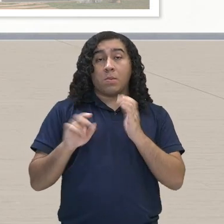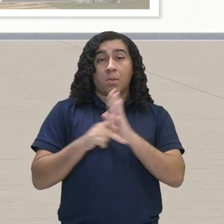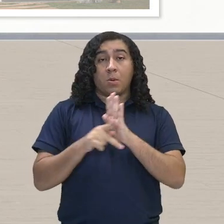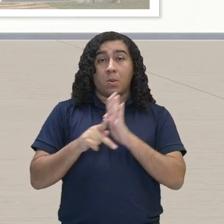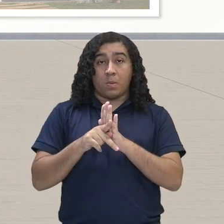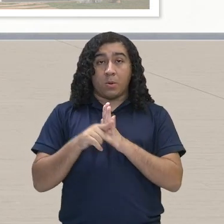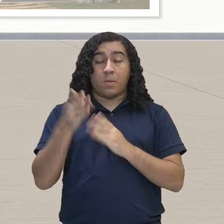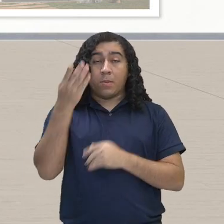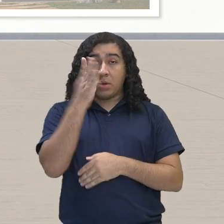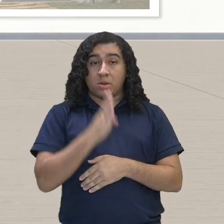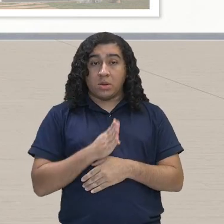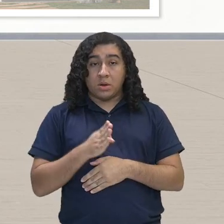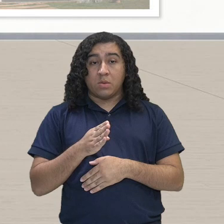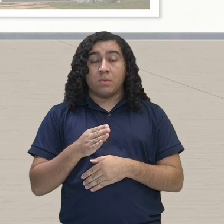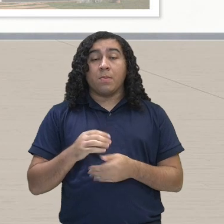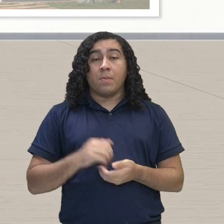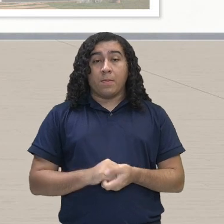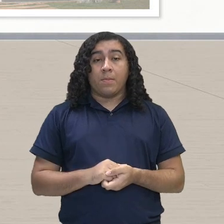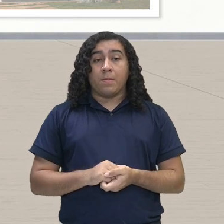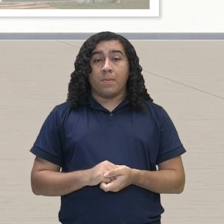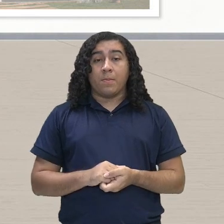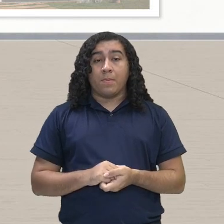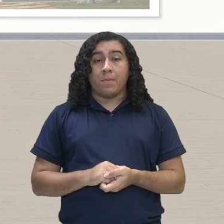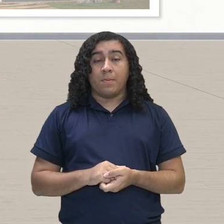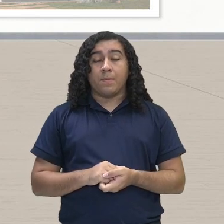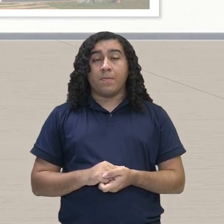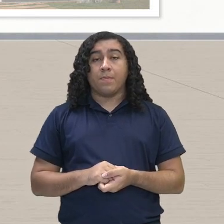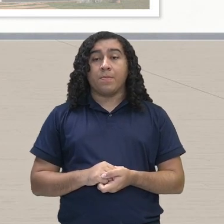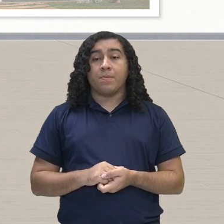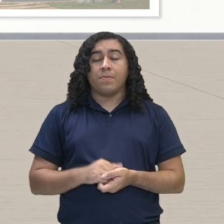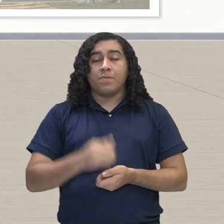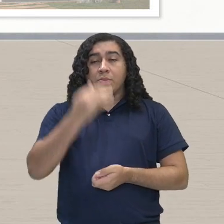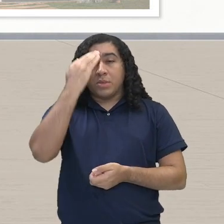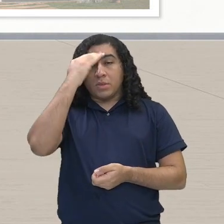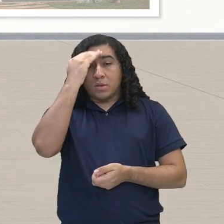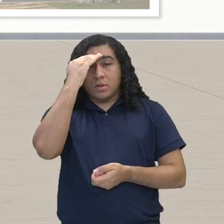das curvas, ele conseguiu